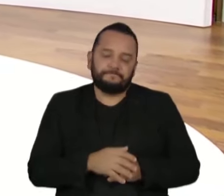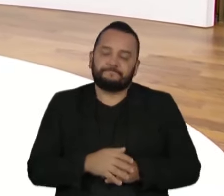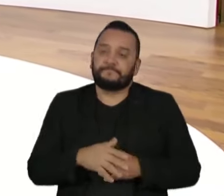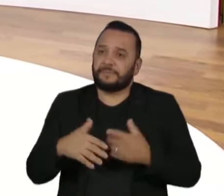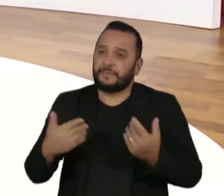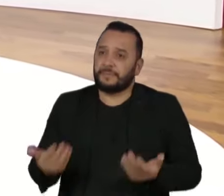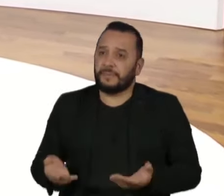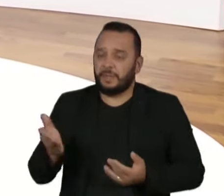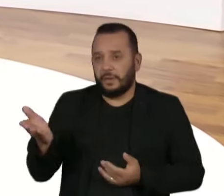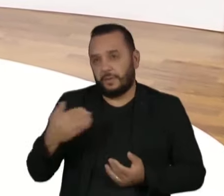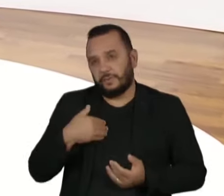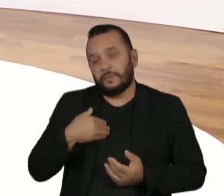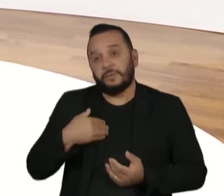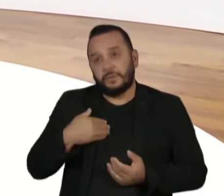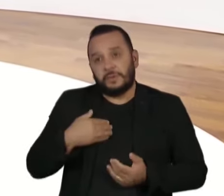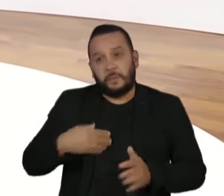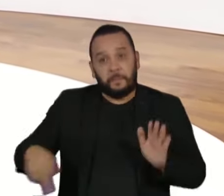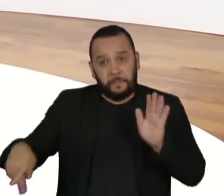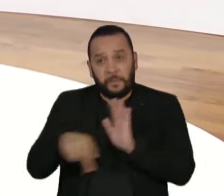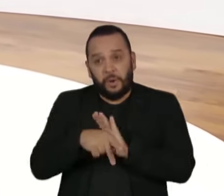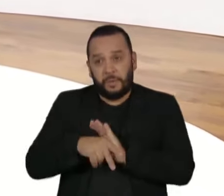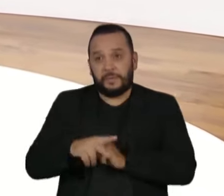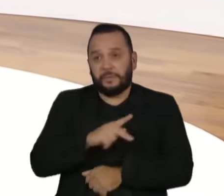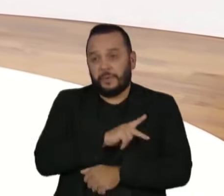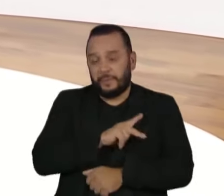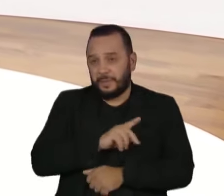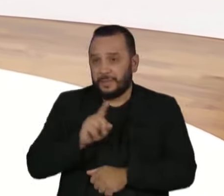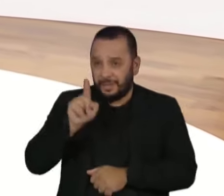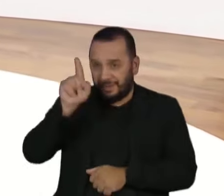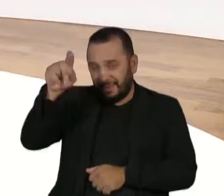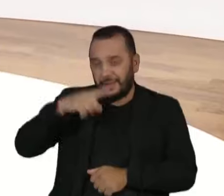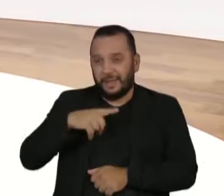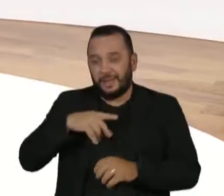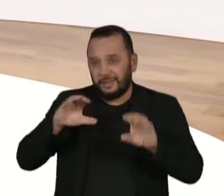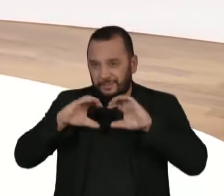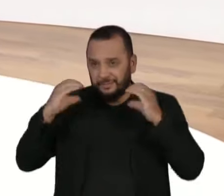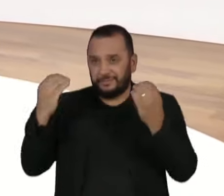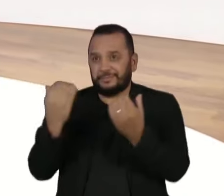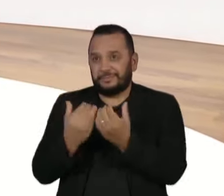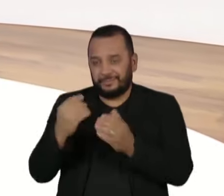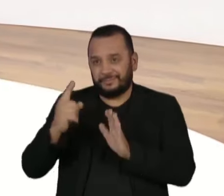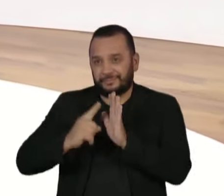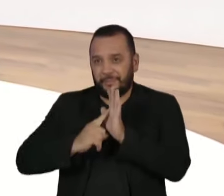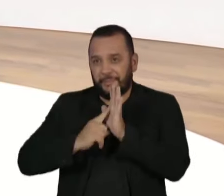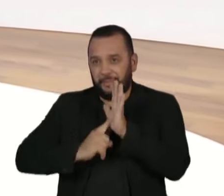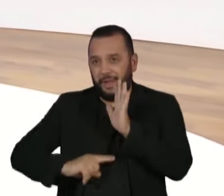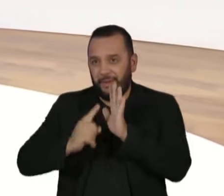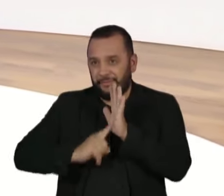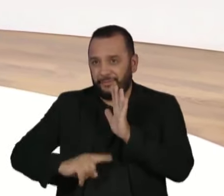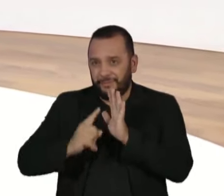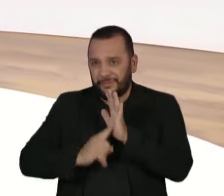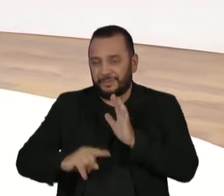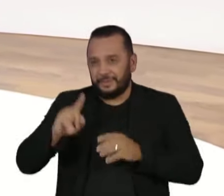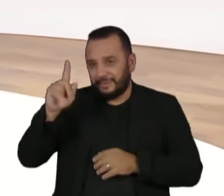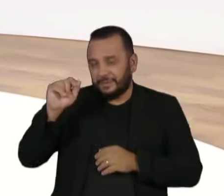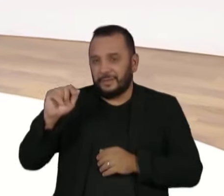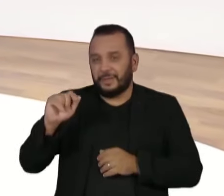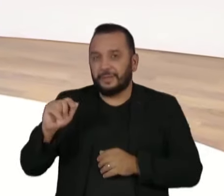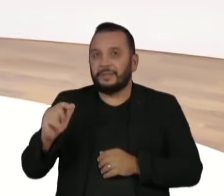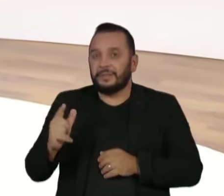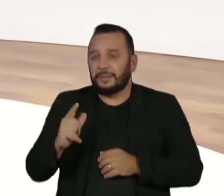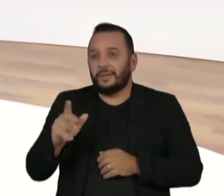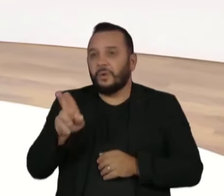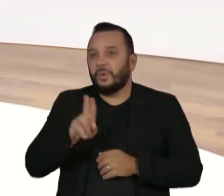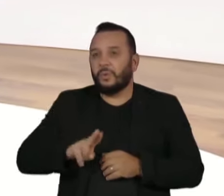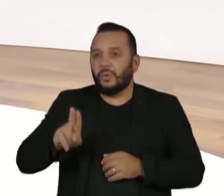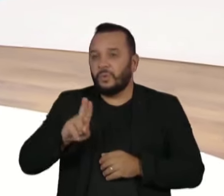não é? Mas, infelizmente, existe um contrato, não é, de concessão por 30